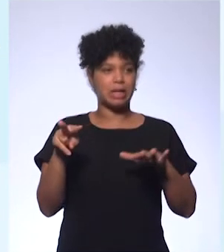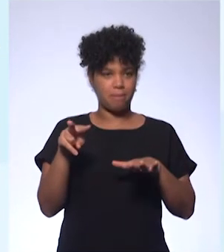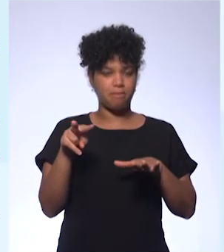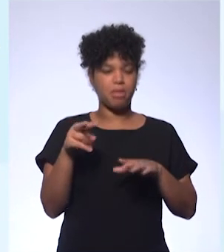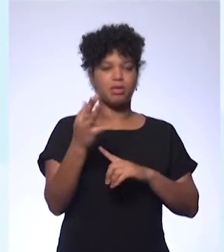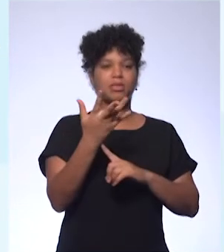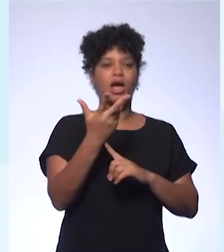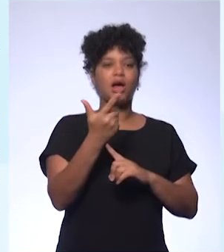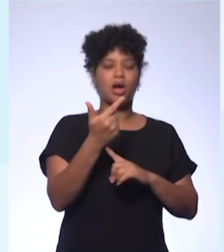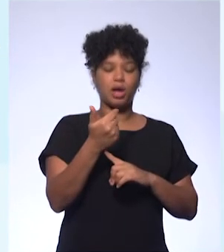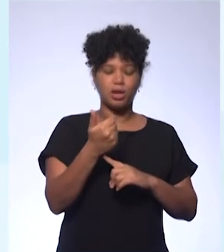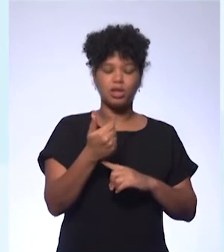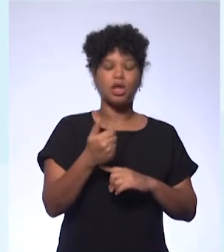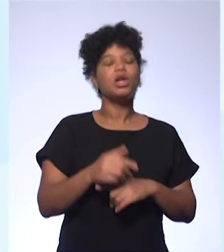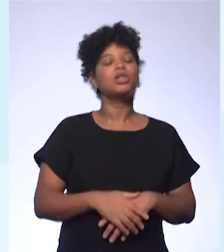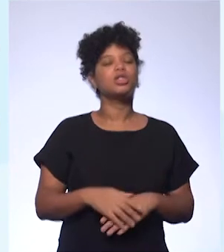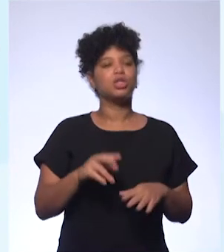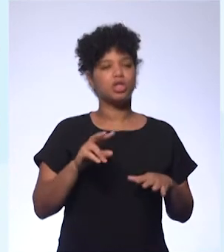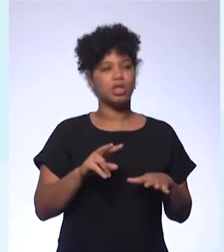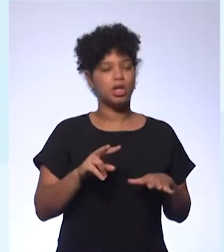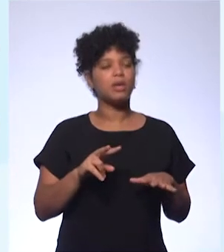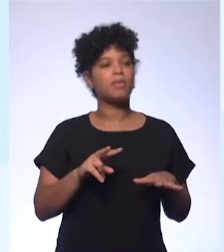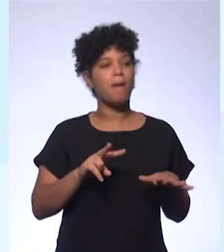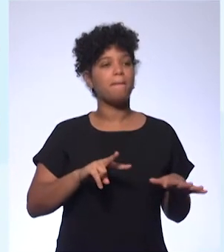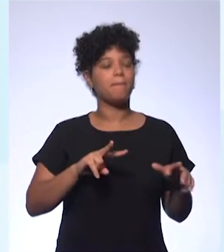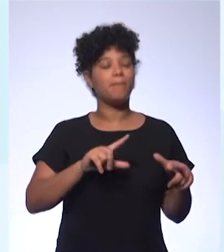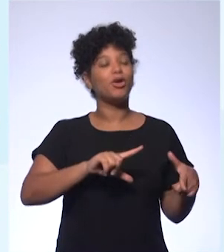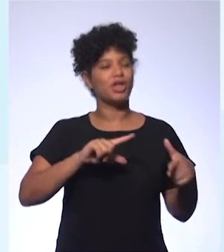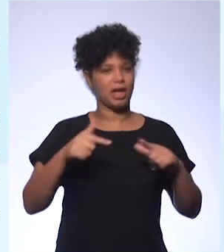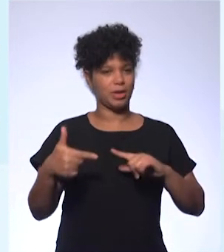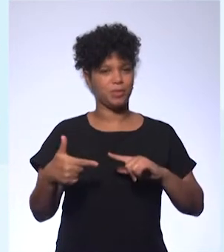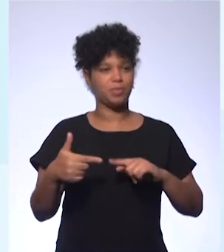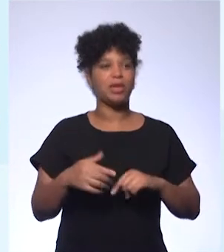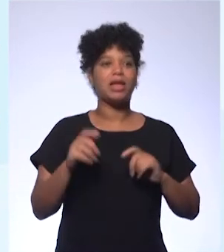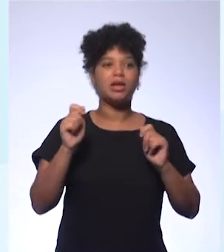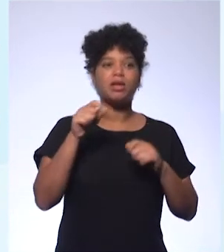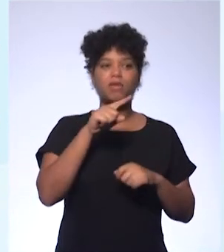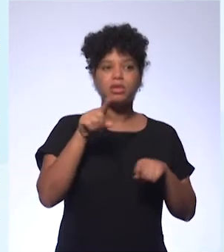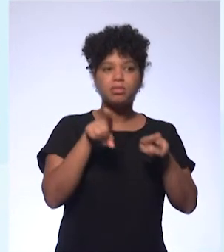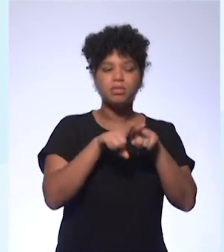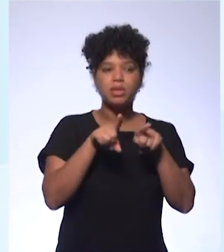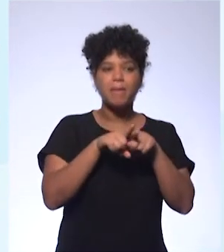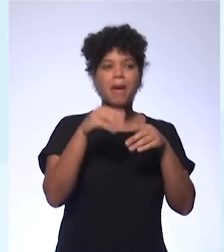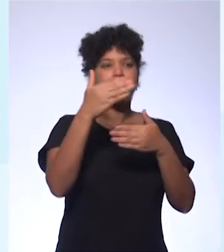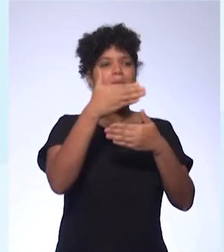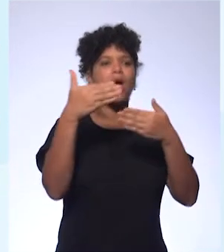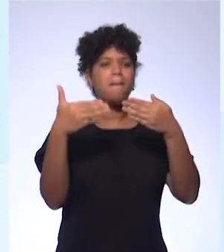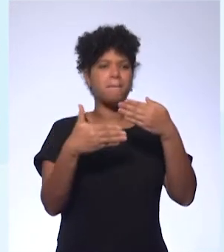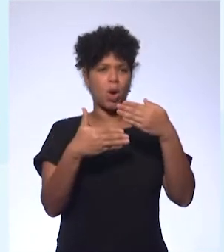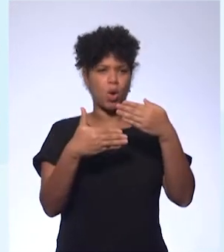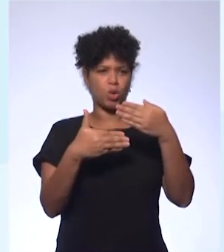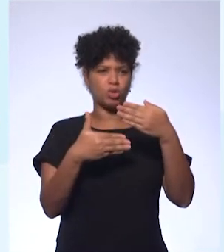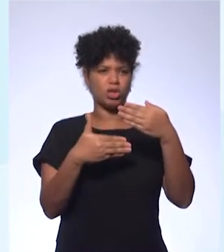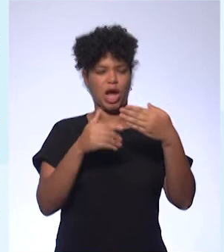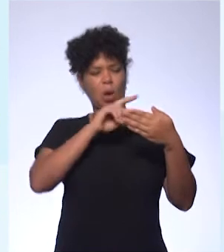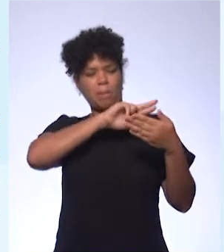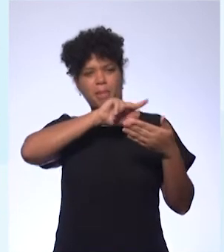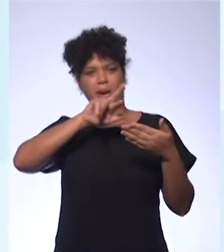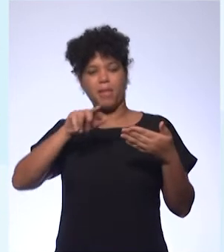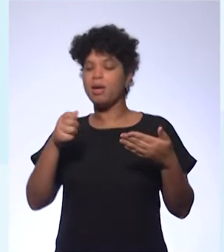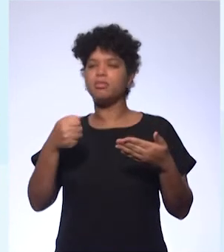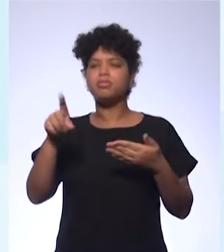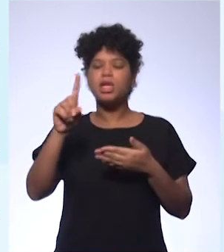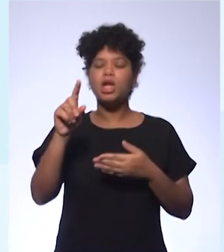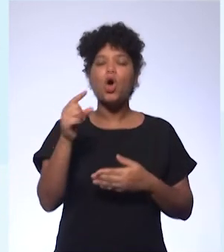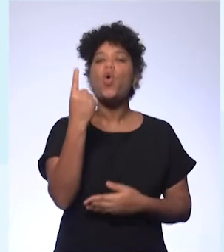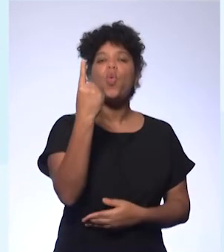um cartaz ou até mesmo um PowerPoint, né? Pode ser apenas um slide, tá, gente? Não precisa ser um PowerPoint composto por vários slides, não.